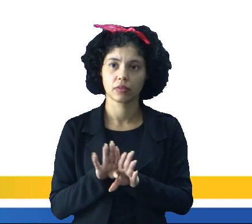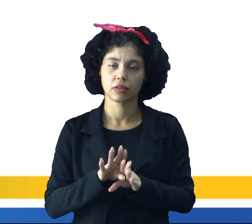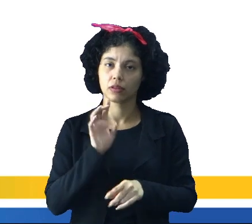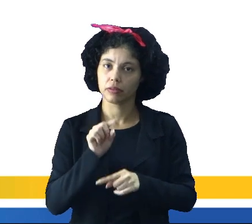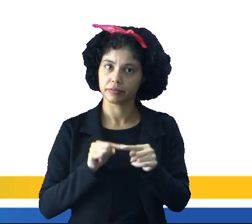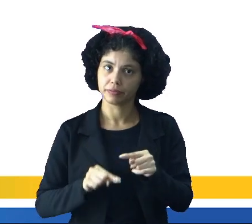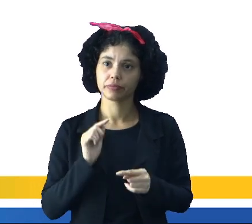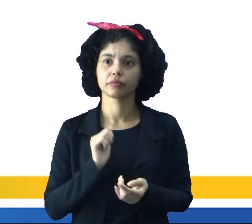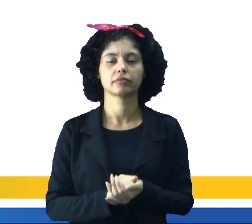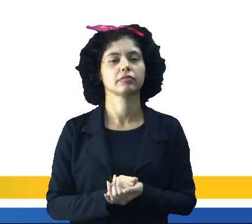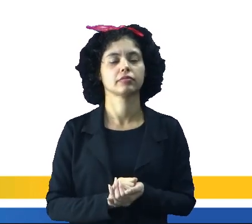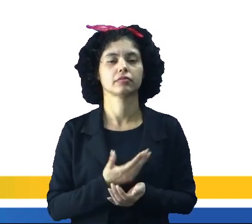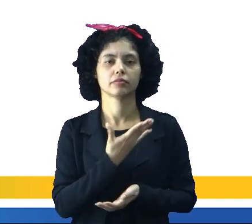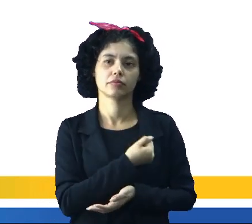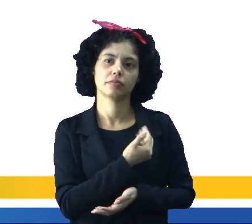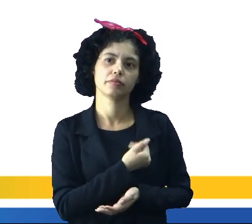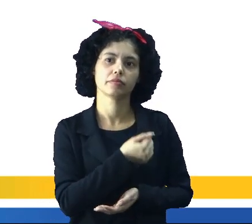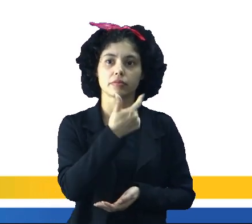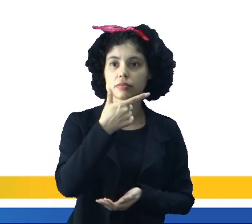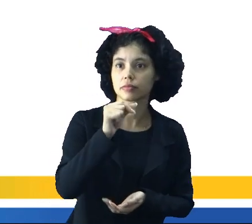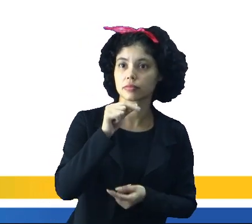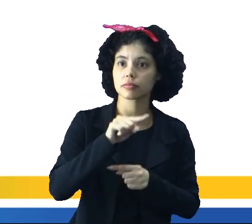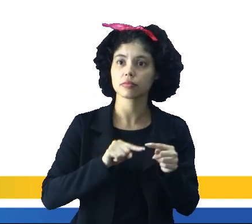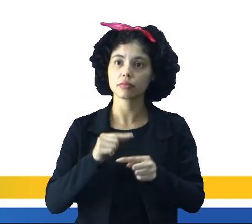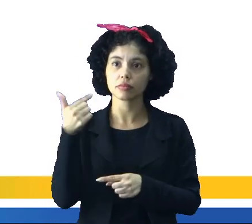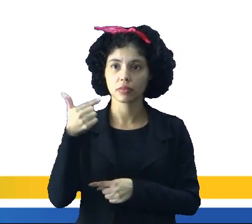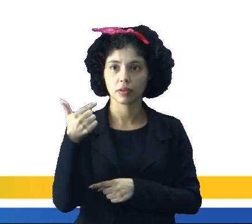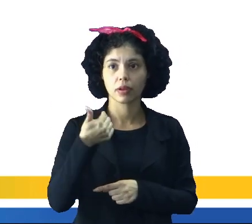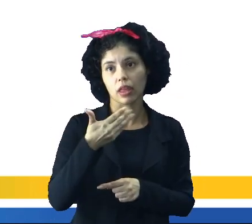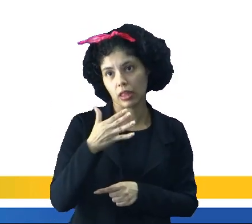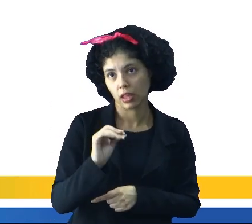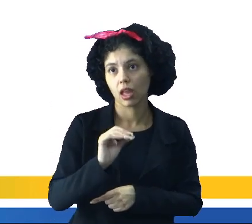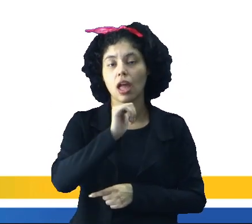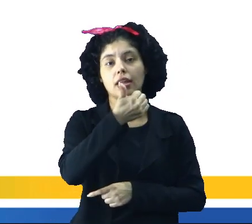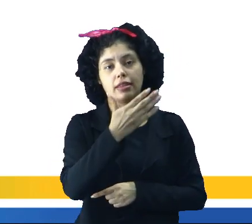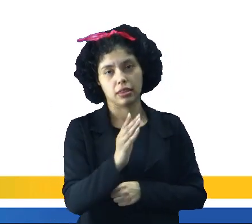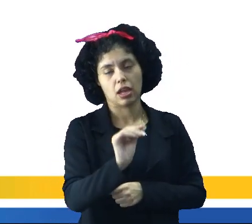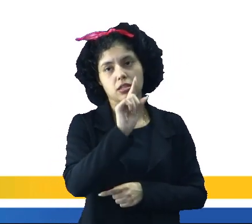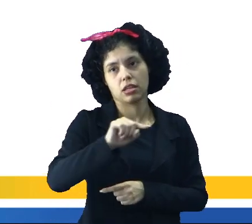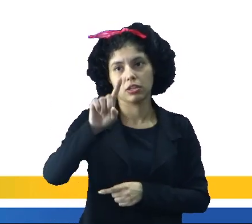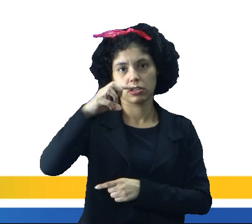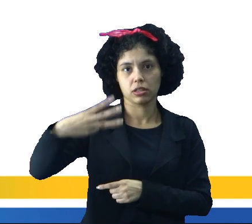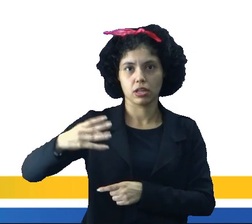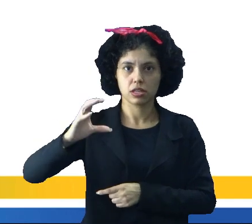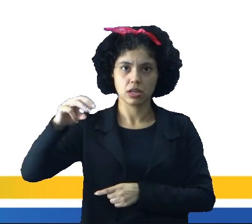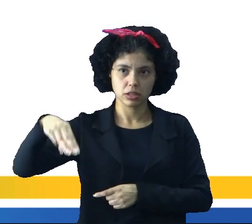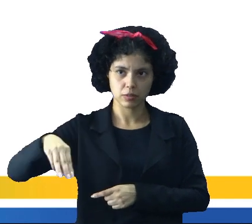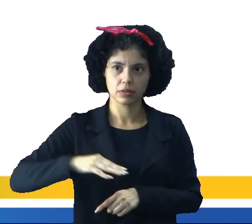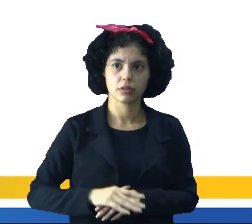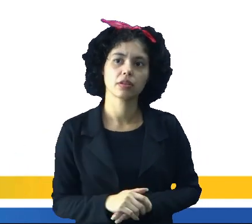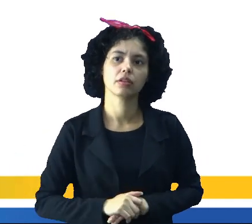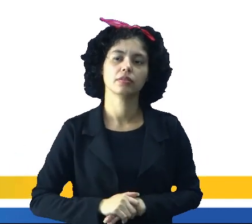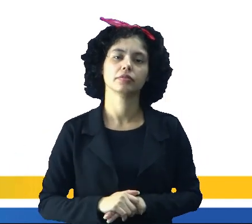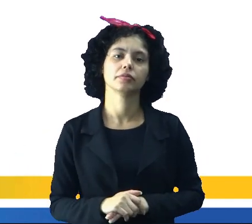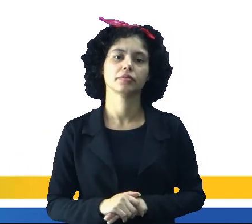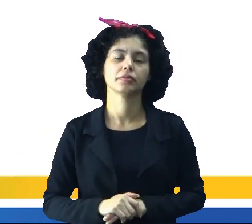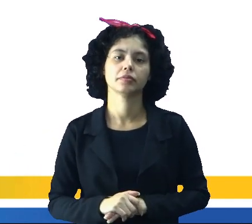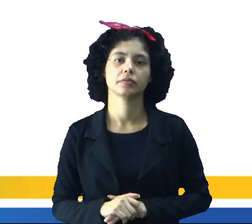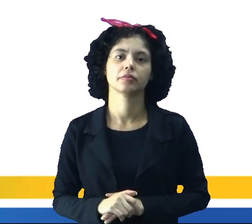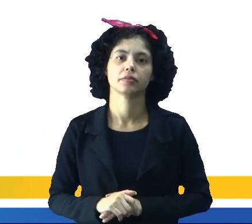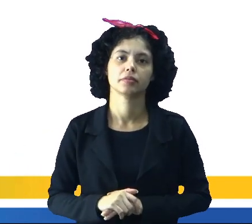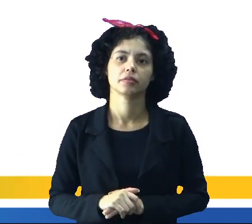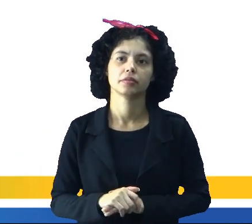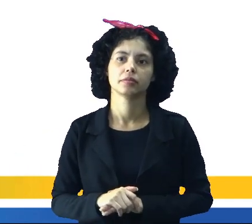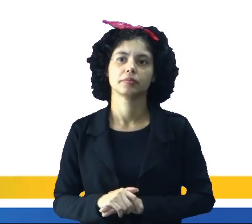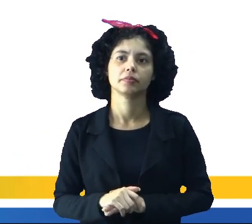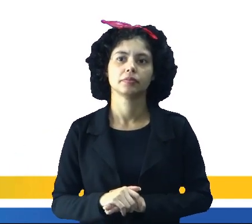gente divide o número aí, ó, 20 dividido para 2 é 10. Então, a altura aí é 10 raiz de 3, ou